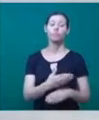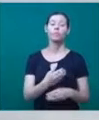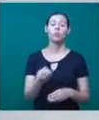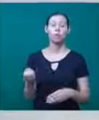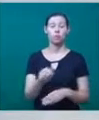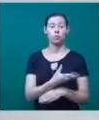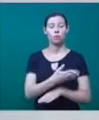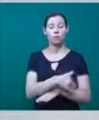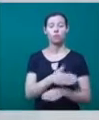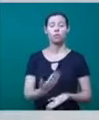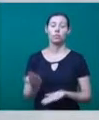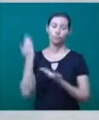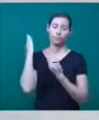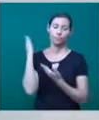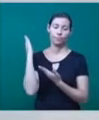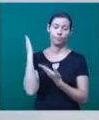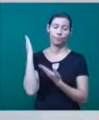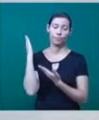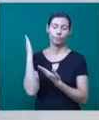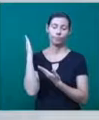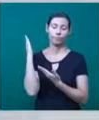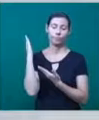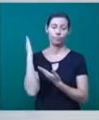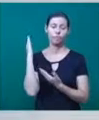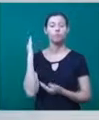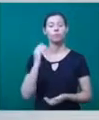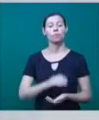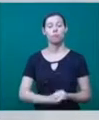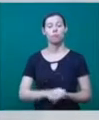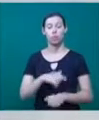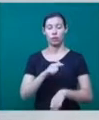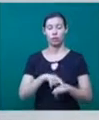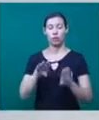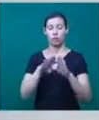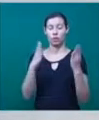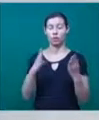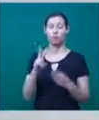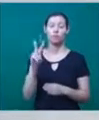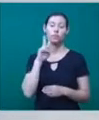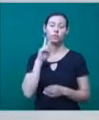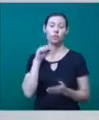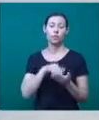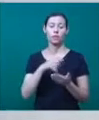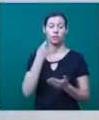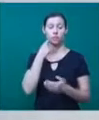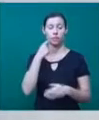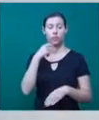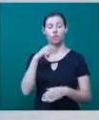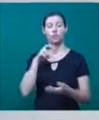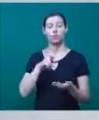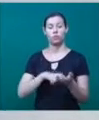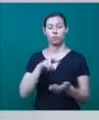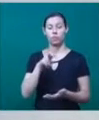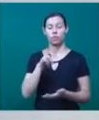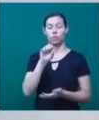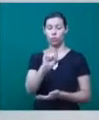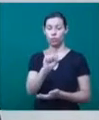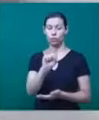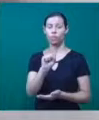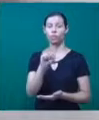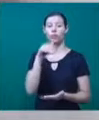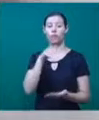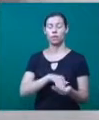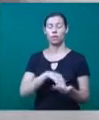número 935, no bairro Brasil. O horário de funcionamento é de segunda a sexta-feira, das 8 da manhã às 5h15 da